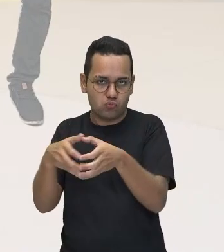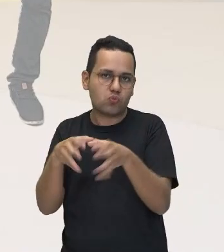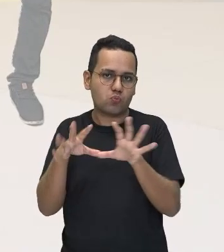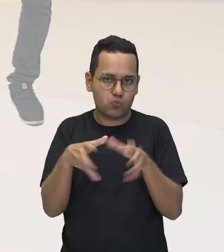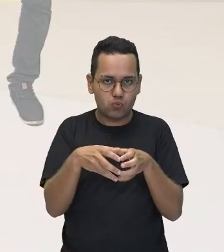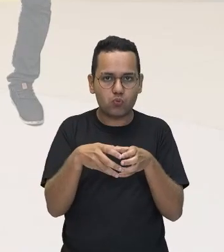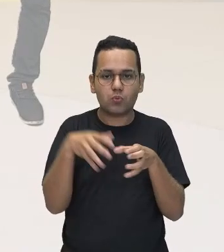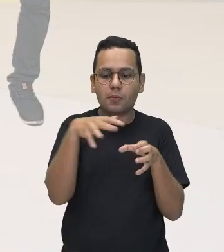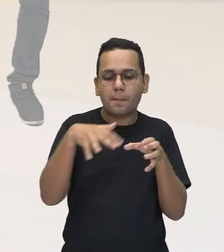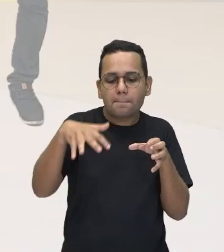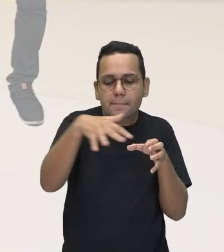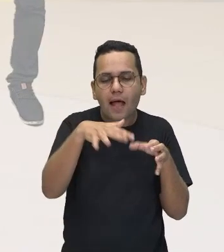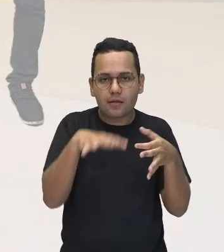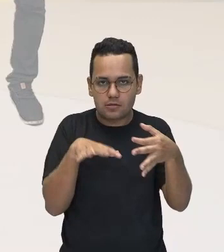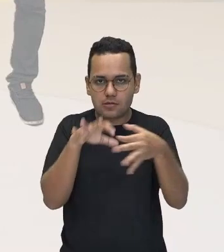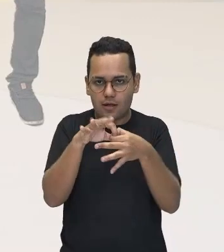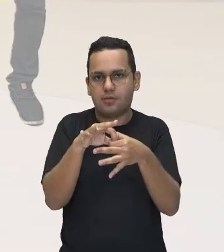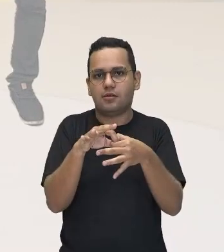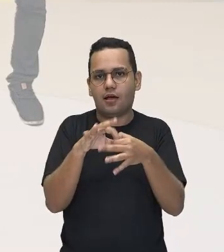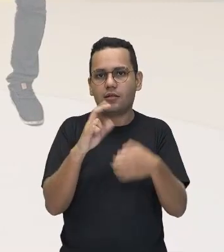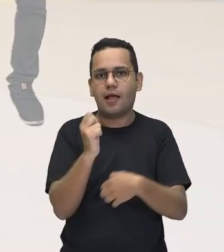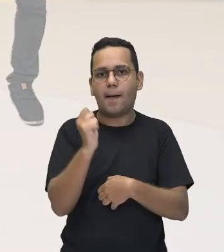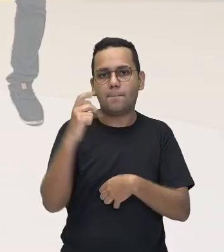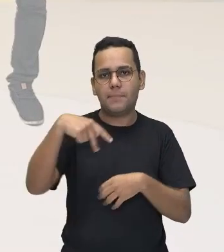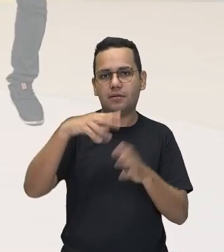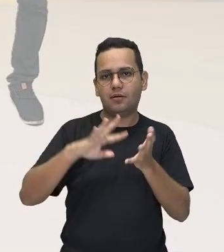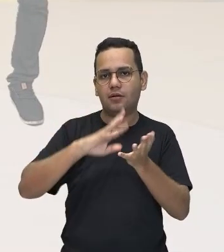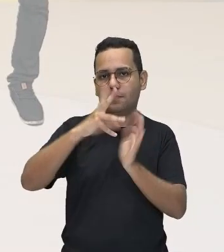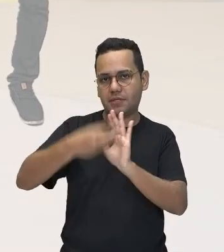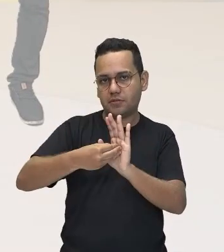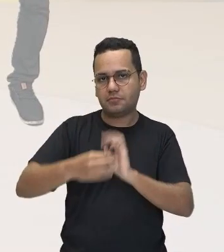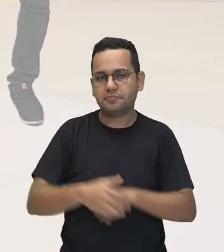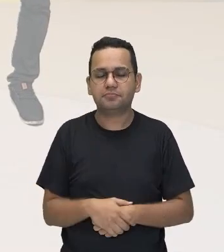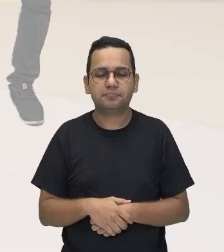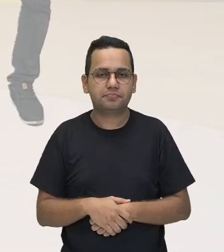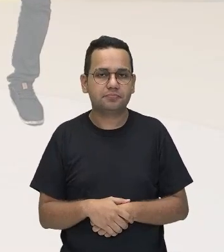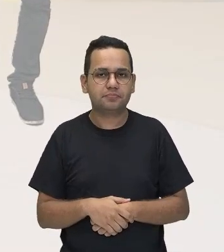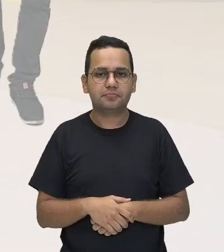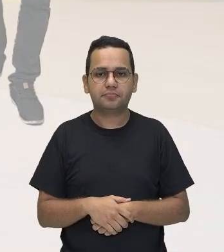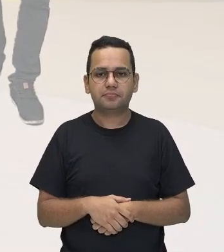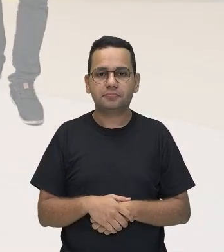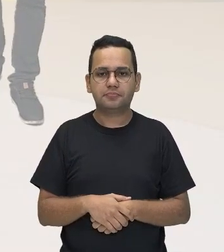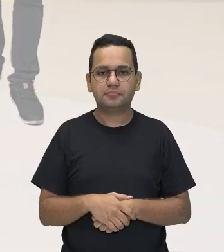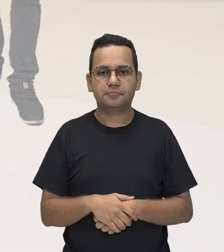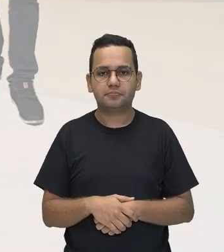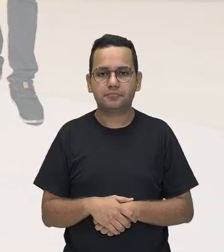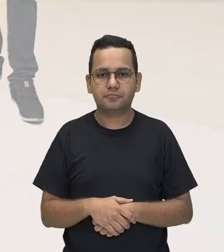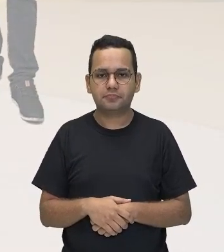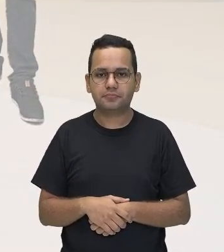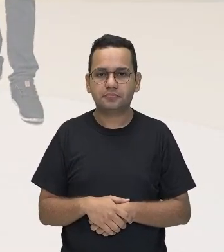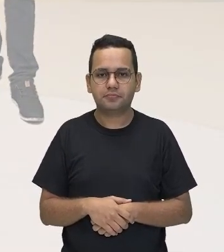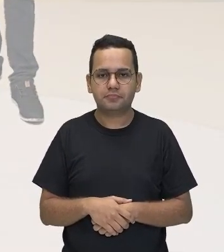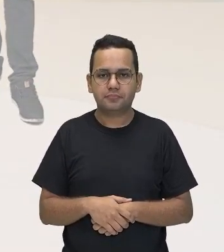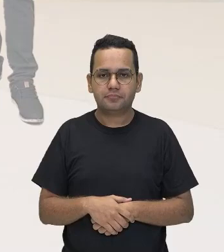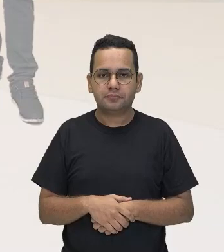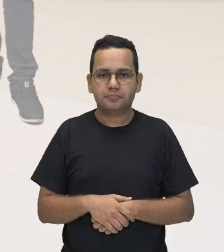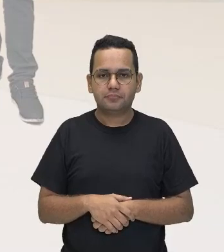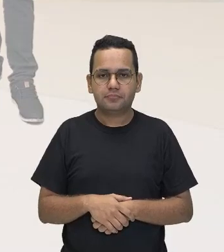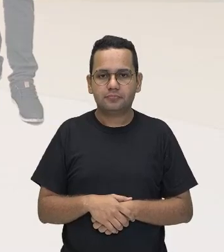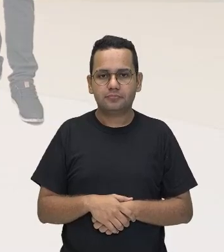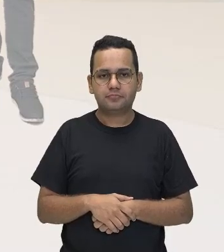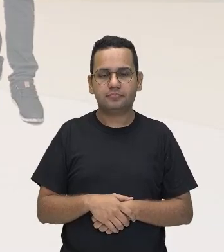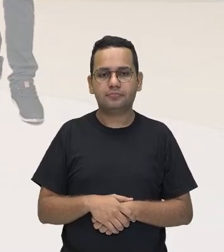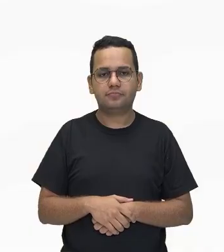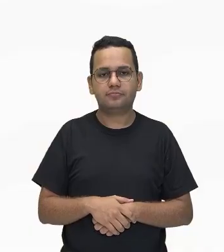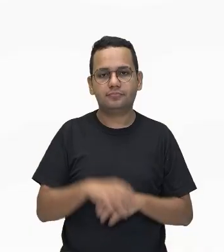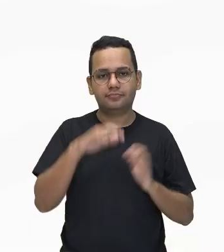toda a região que compreende a Pan-Amazônia, não só o Amazonas, não é isso, professor? Isso. Agora a gente vai tratar um pouco do processo de